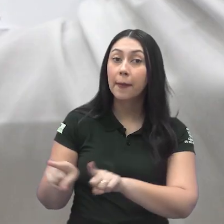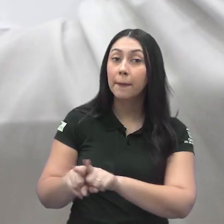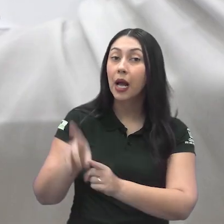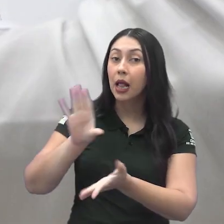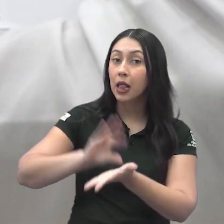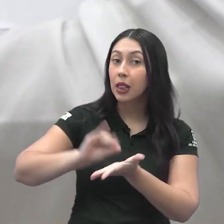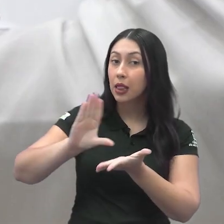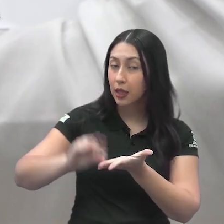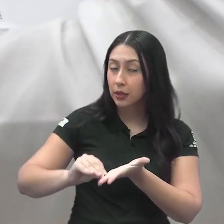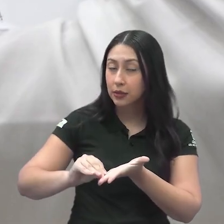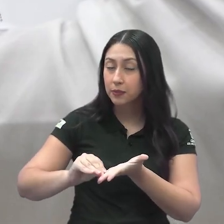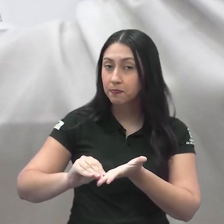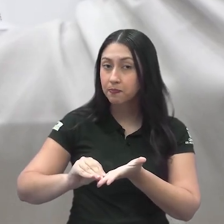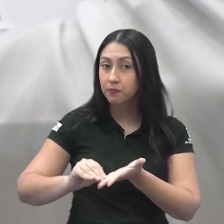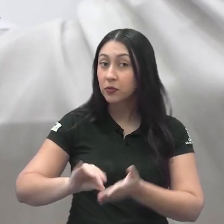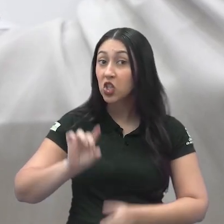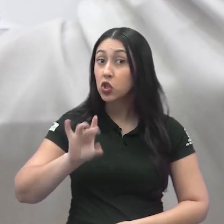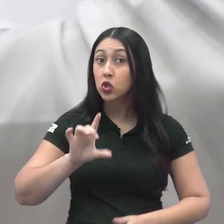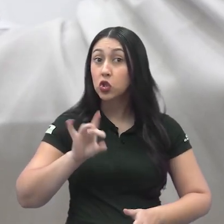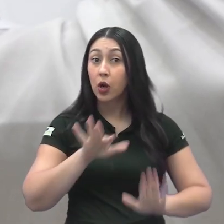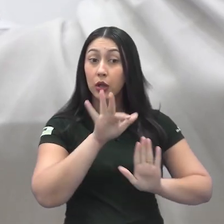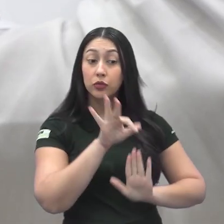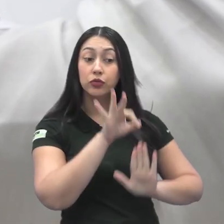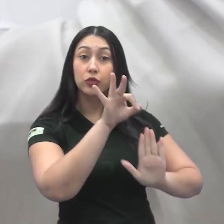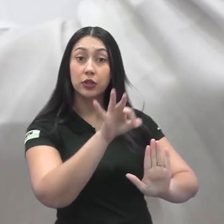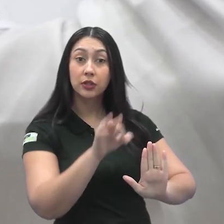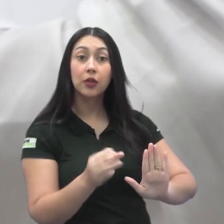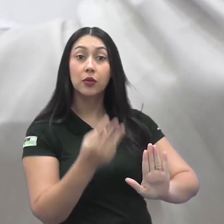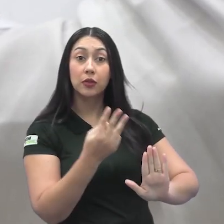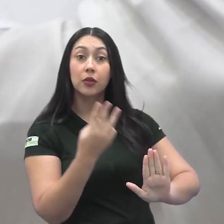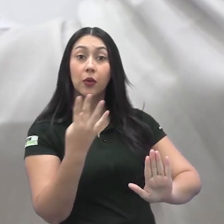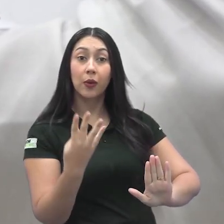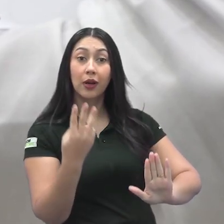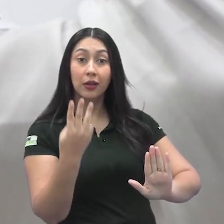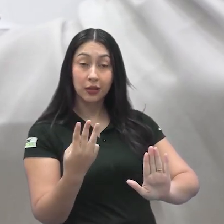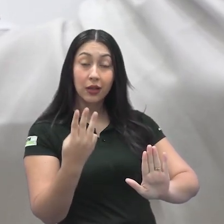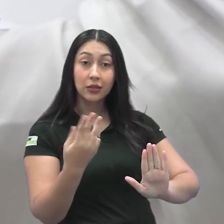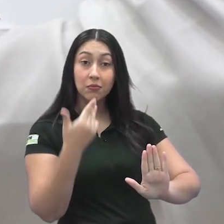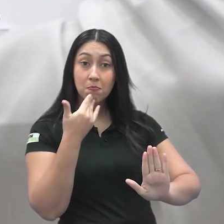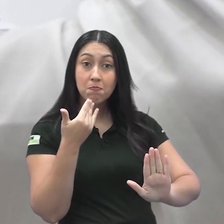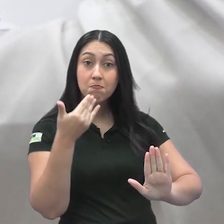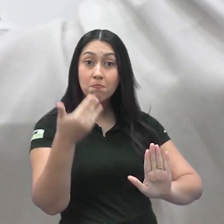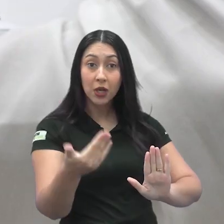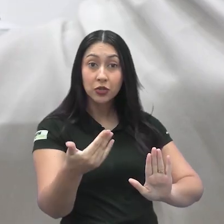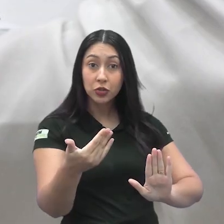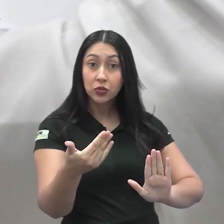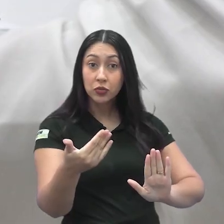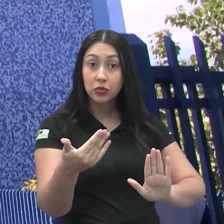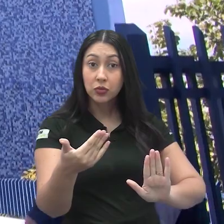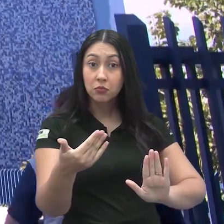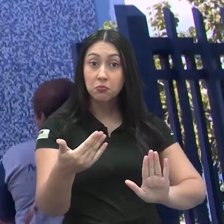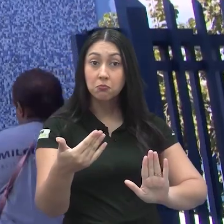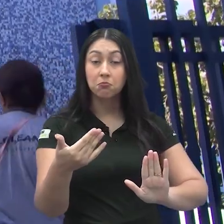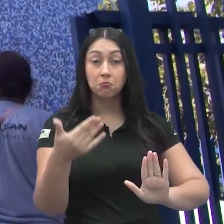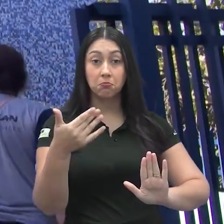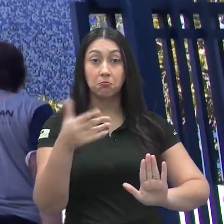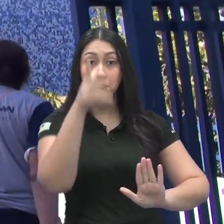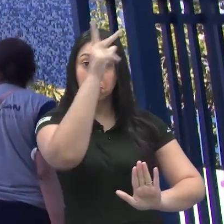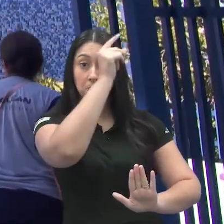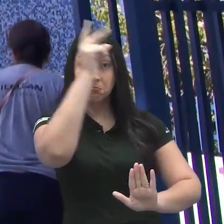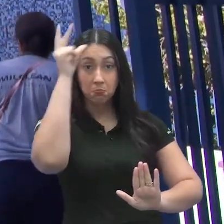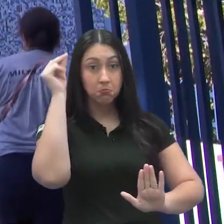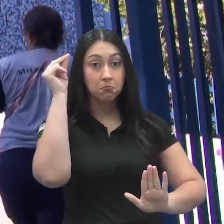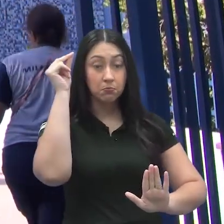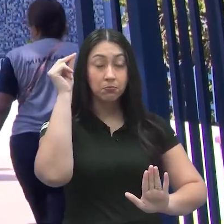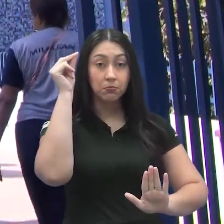de sessões passadas. Só as indicações somavam 343 solicitações feitas pelos